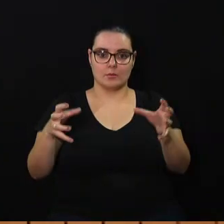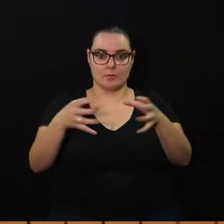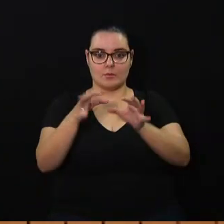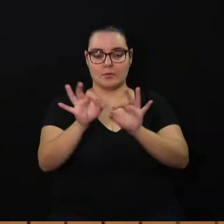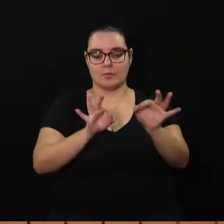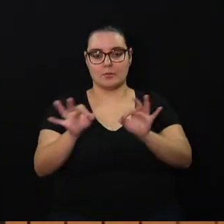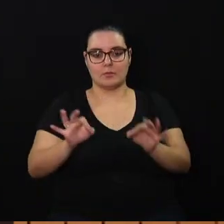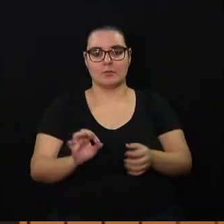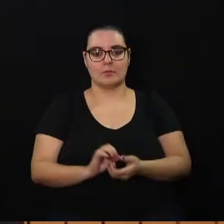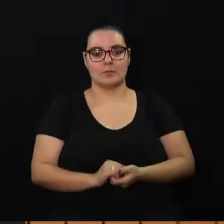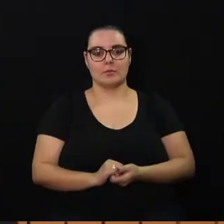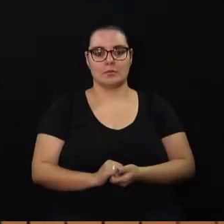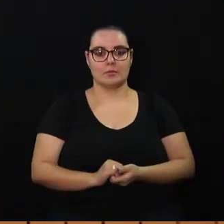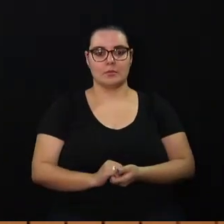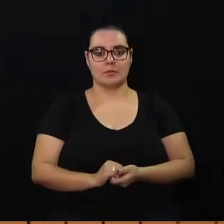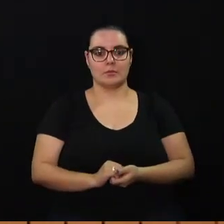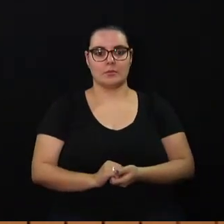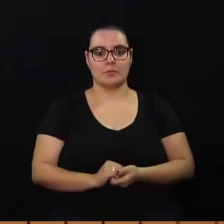organizadora